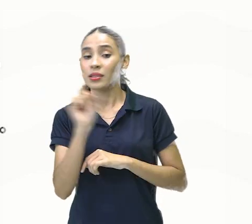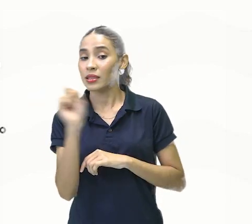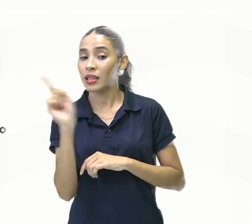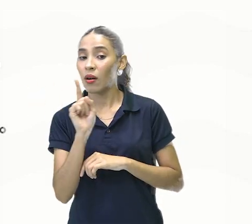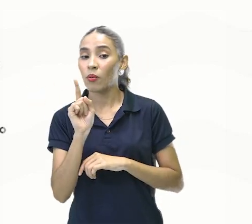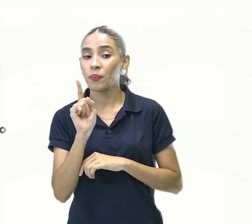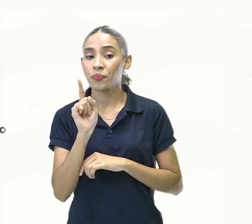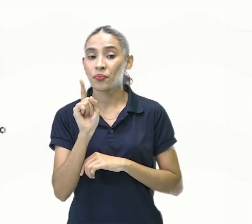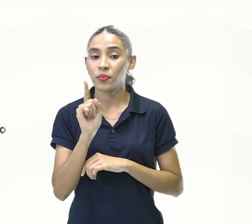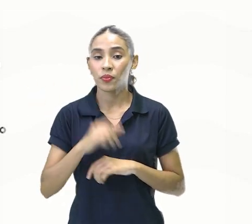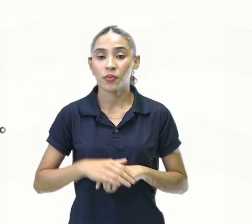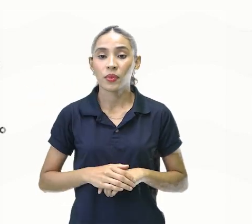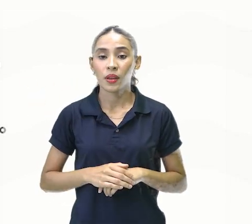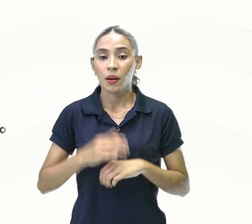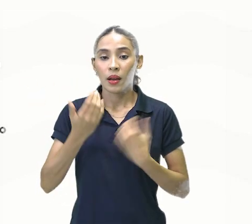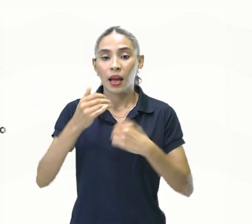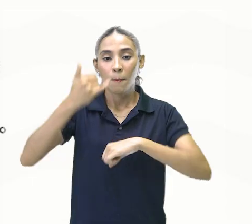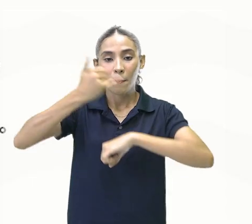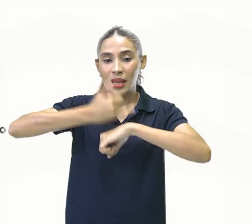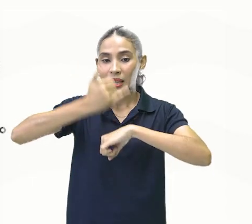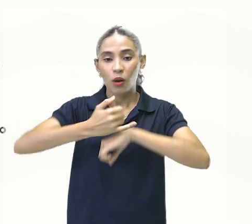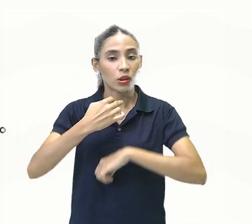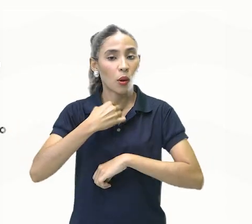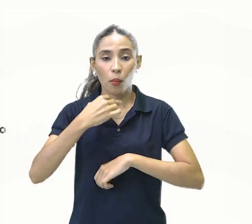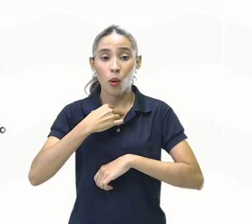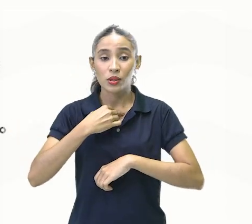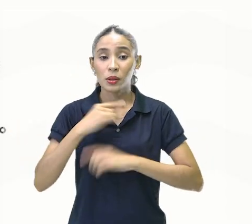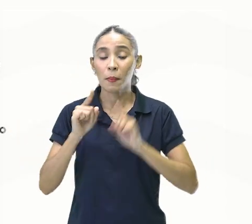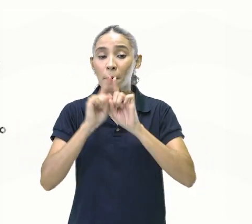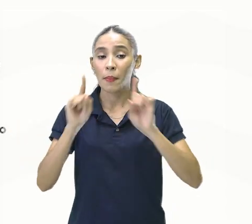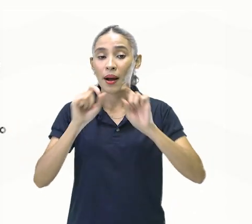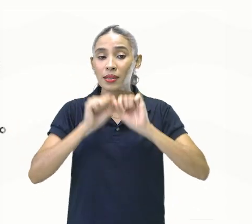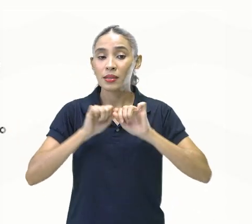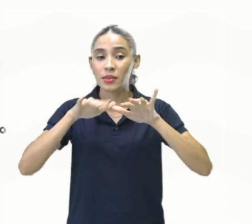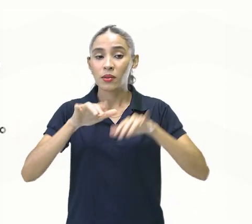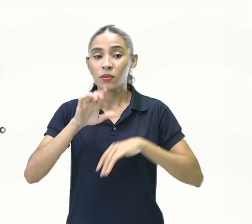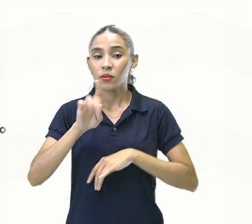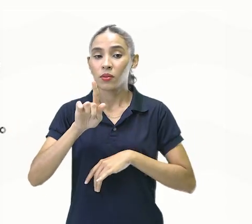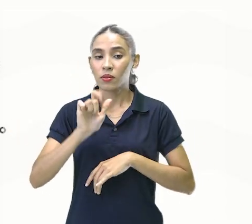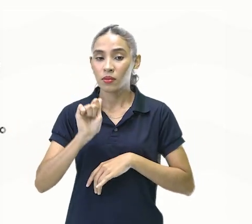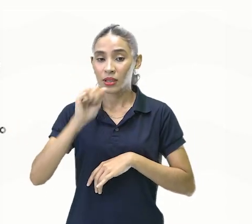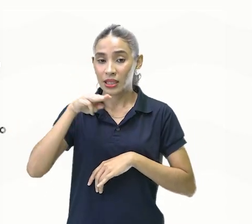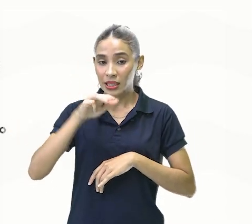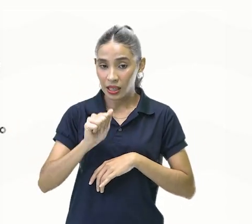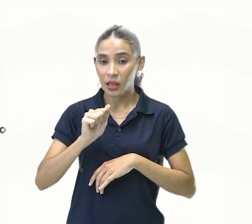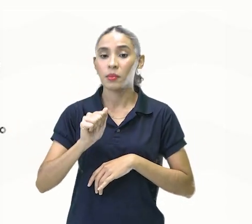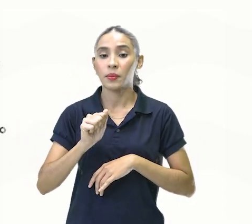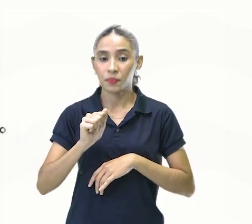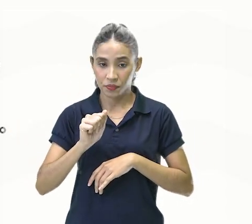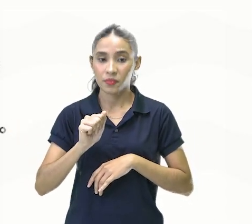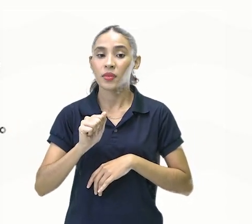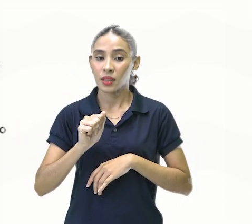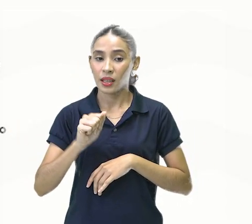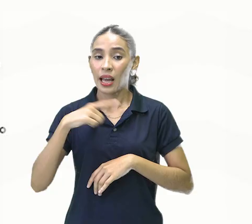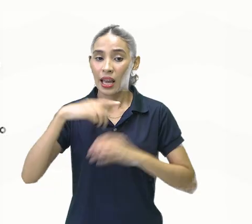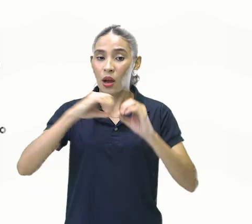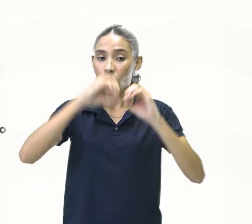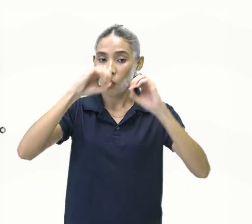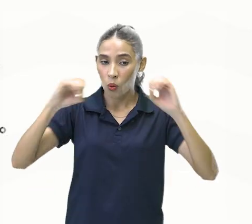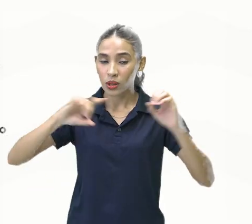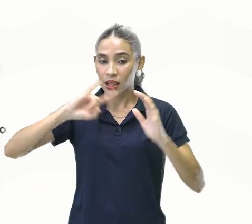uma placa de metal. Já as emissões gama, elas são